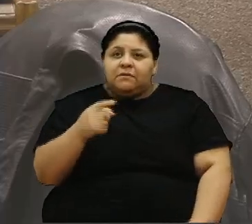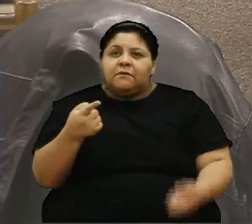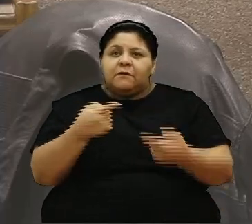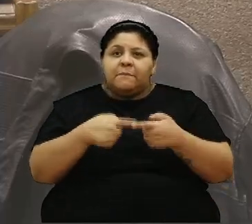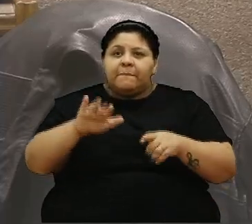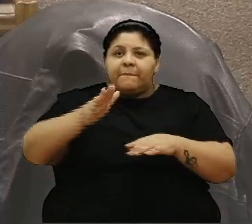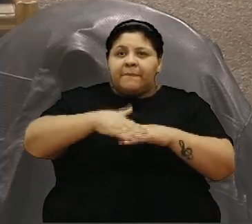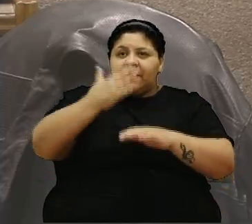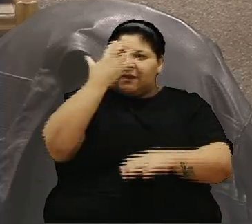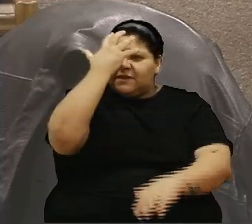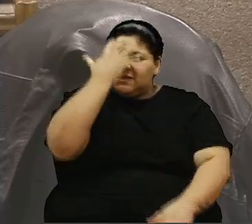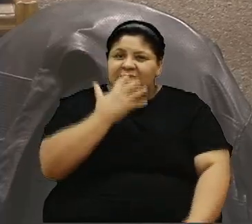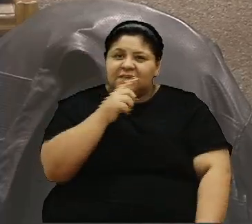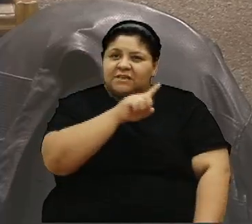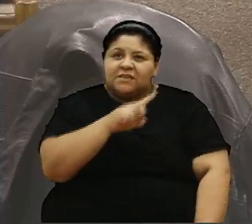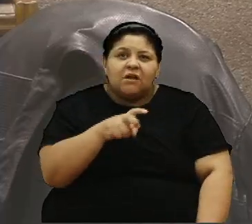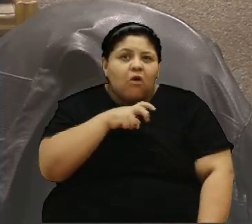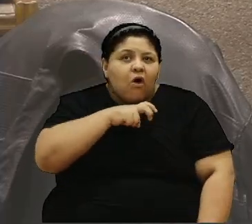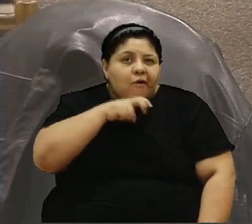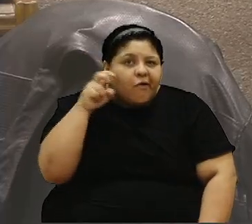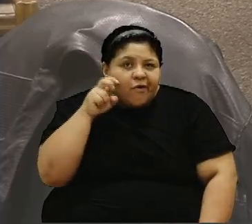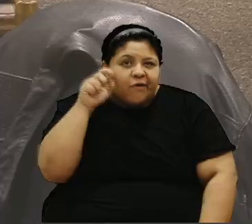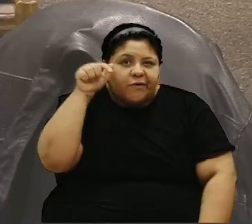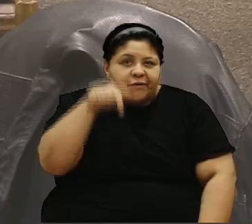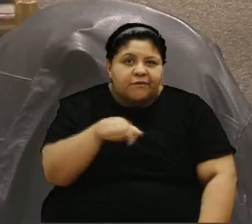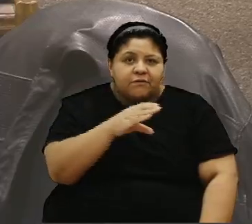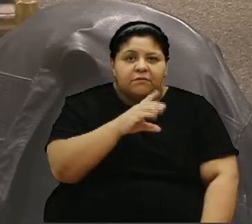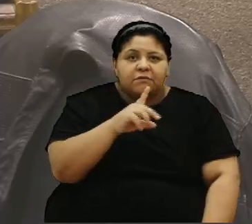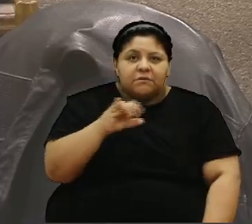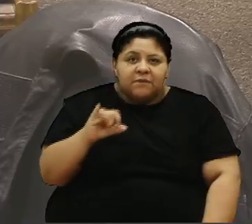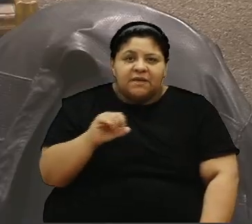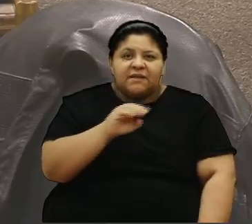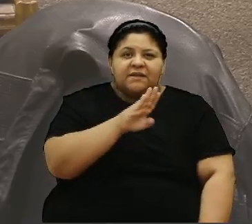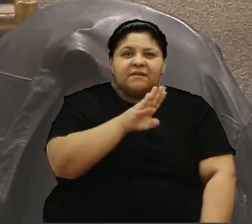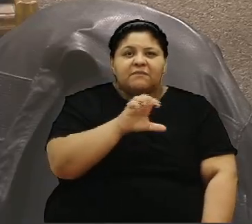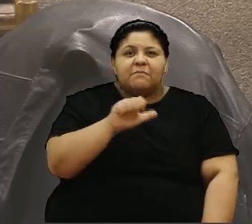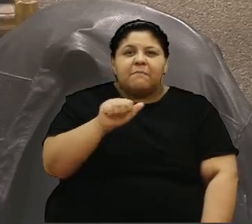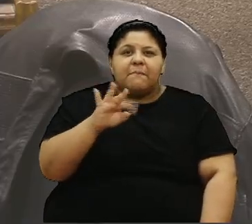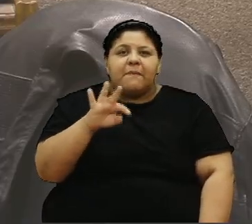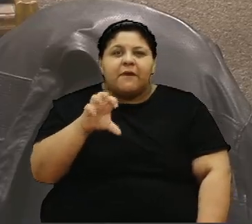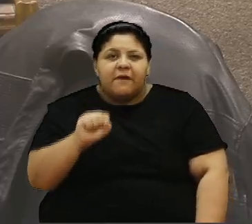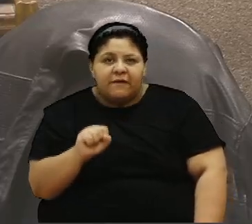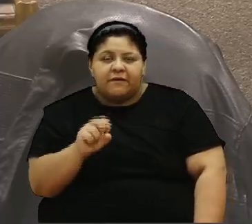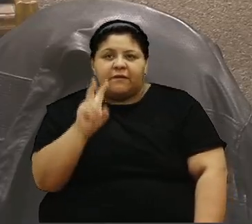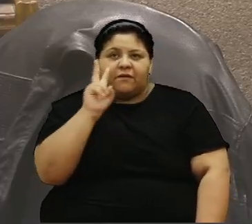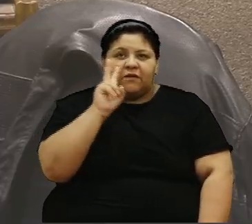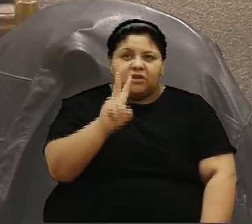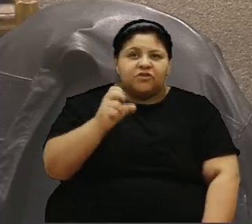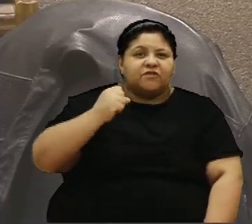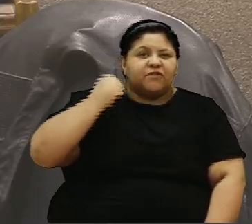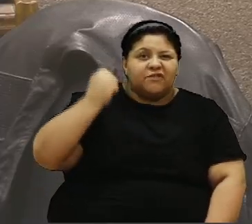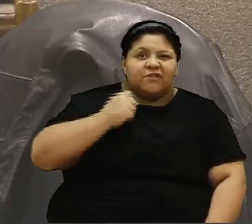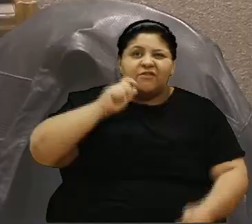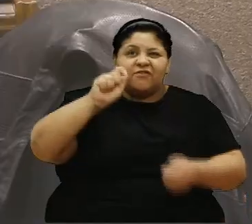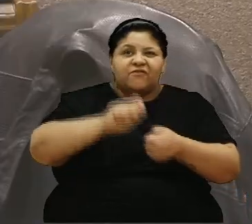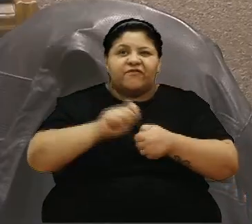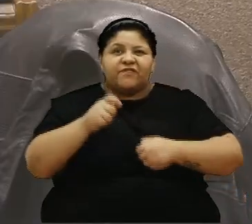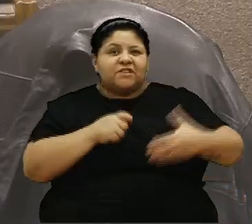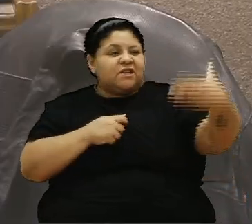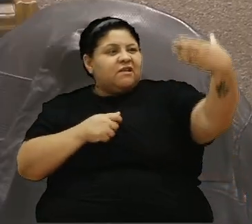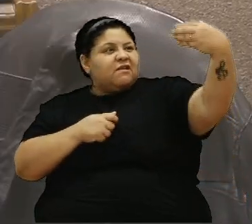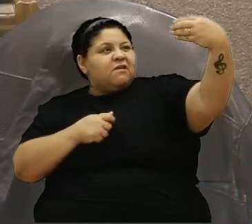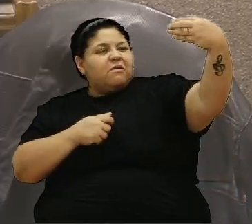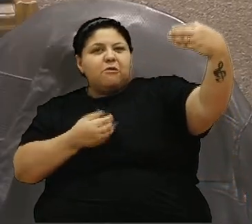e não seja a vergonha que está sendo essa CPI das bets. De ver senador fazendo selfie,